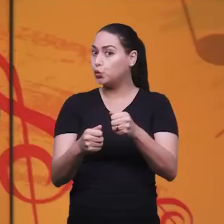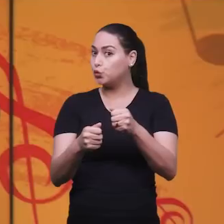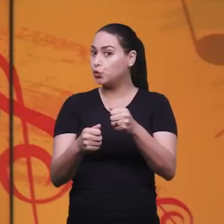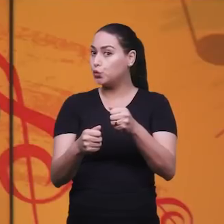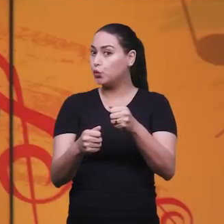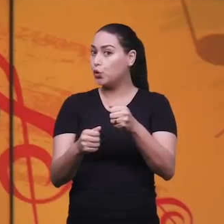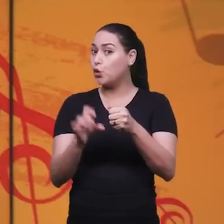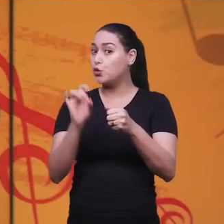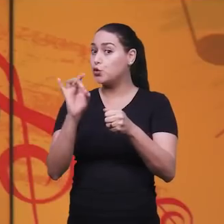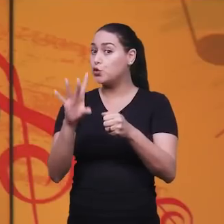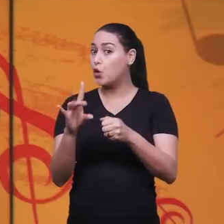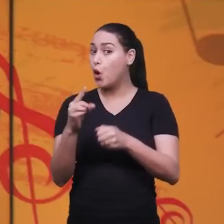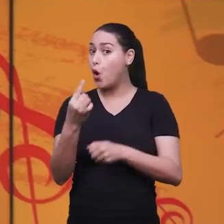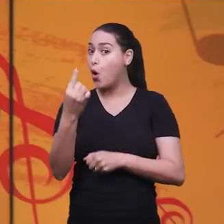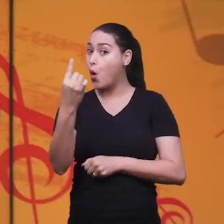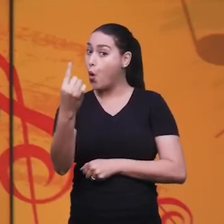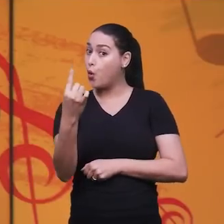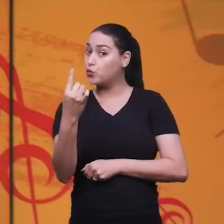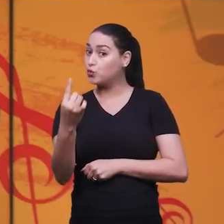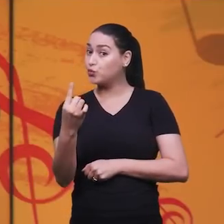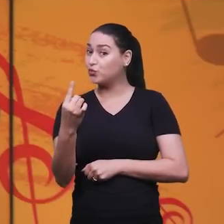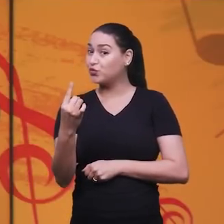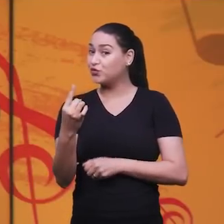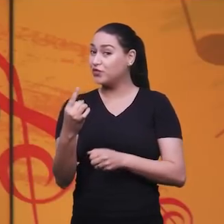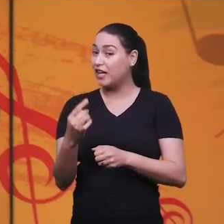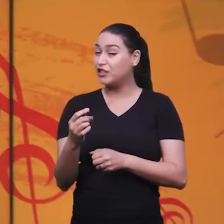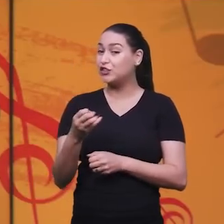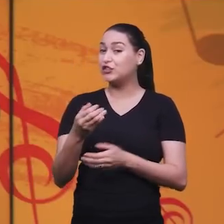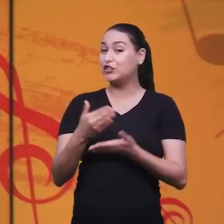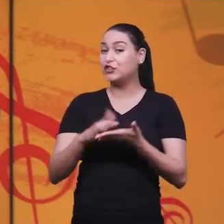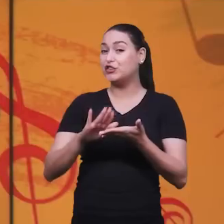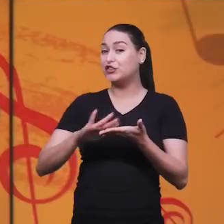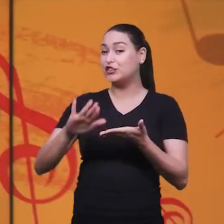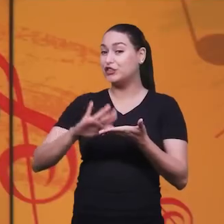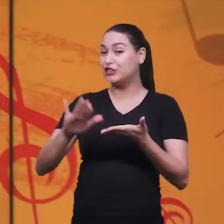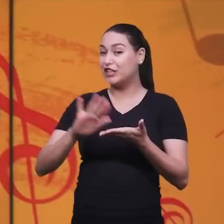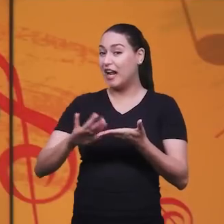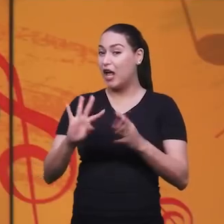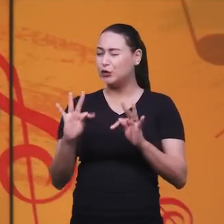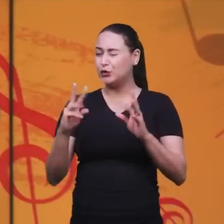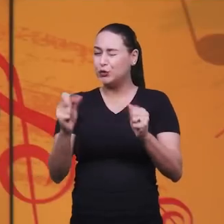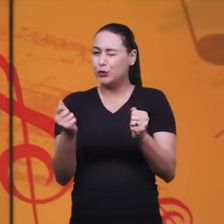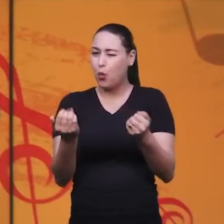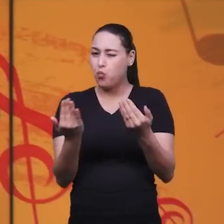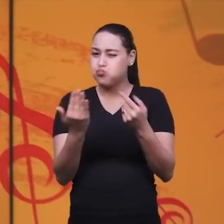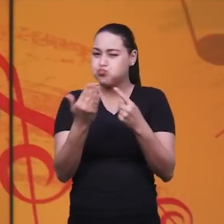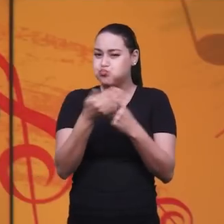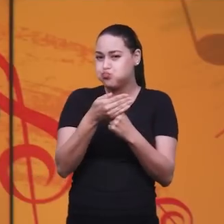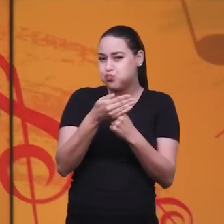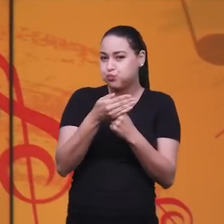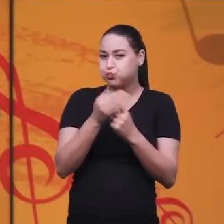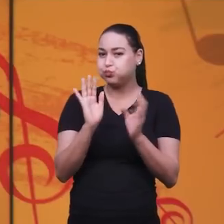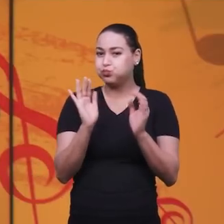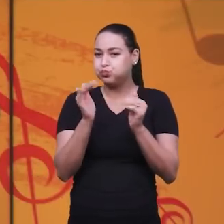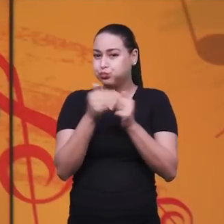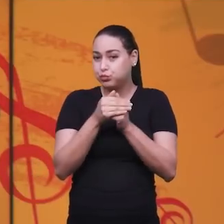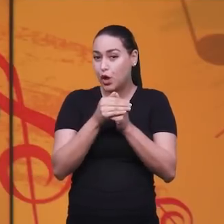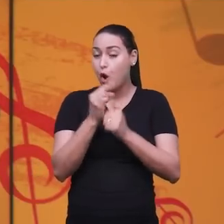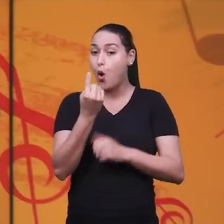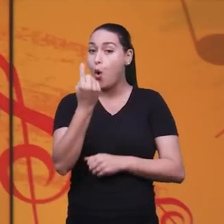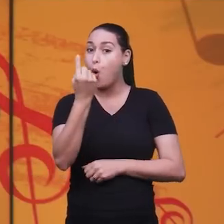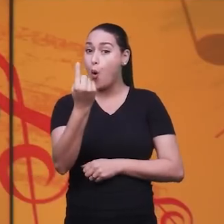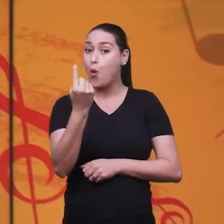olha, este Dó natural, tudo fechadinho. Agora, ó, quando fica